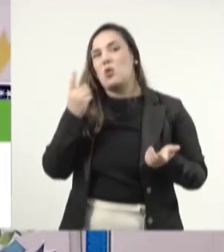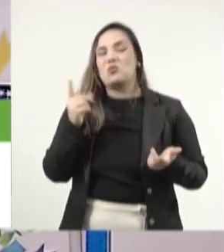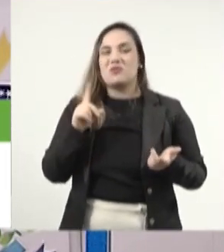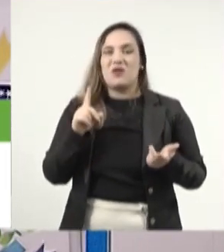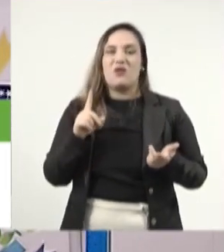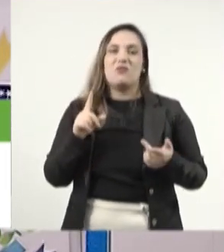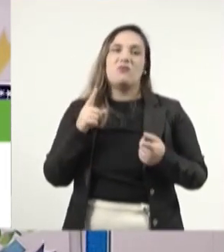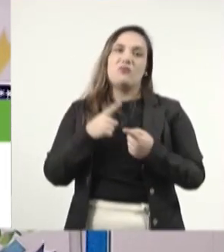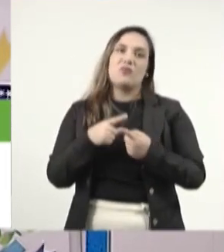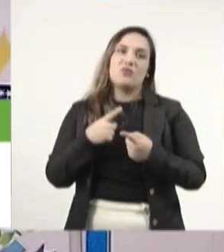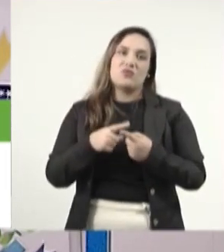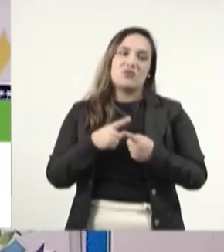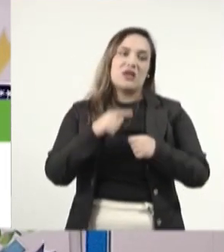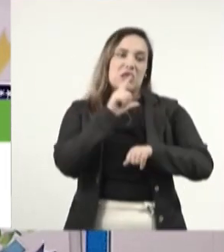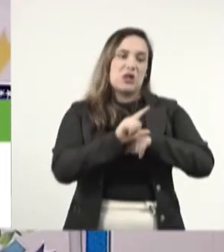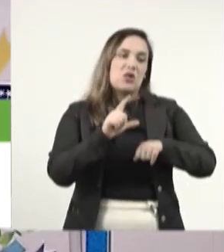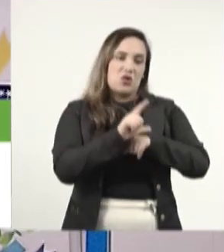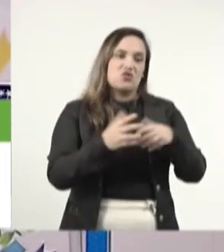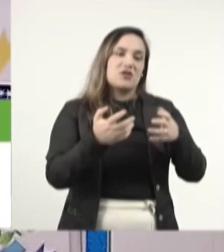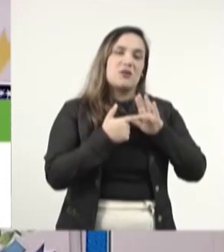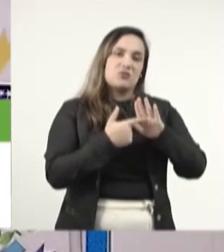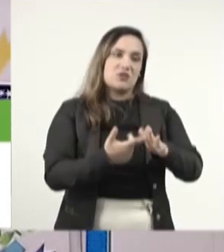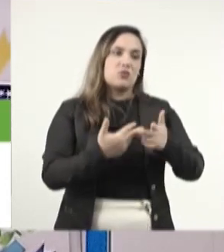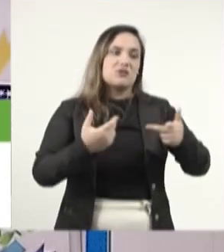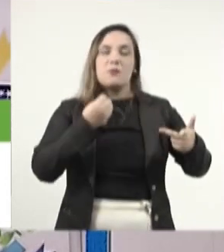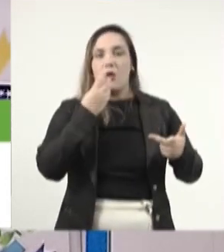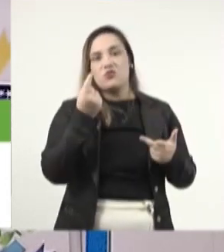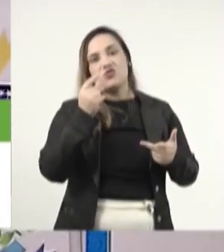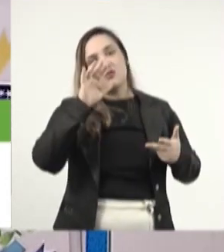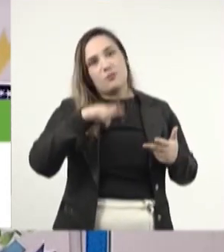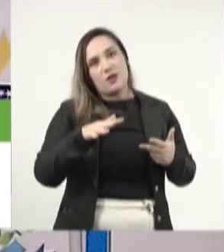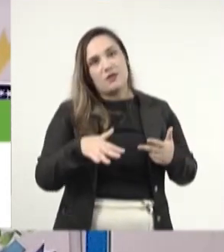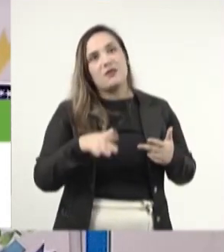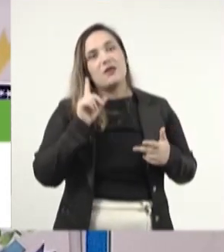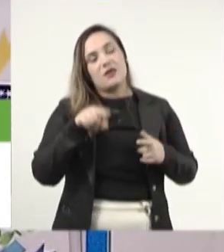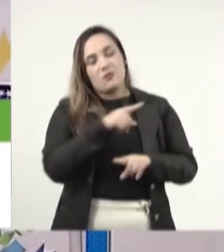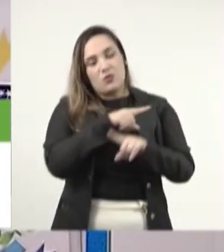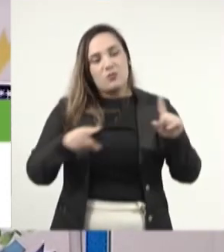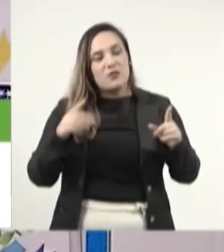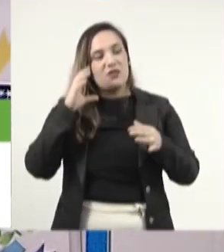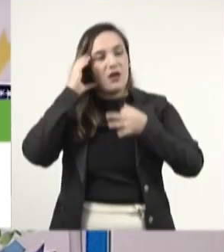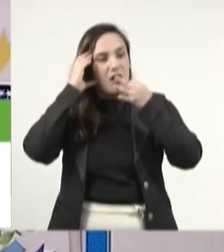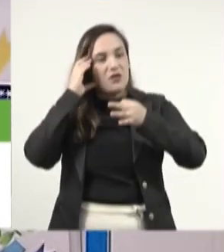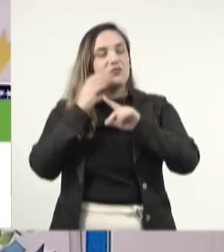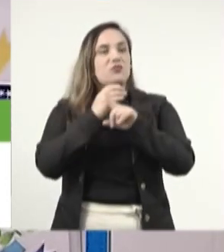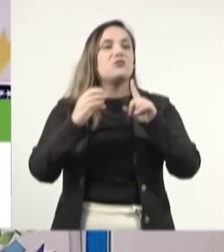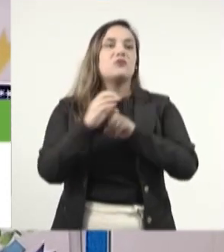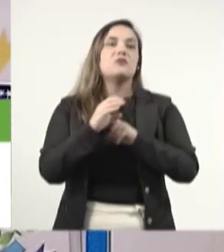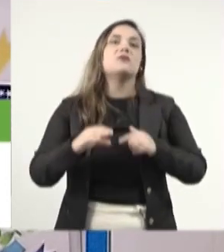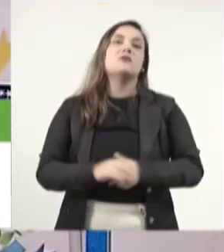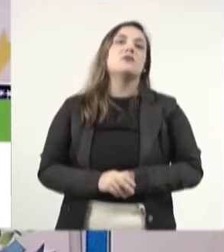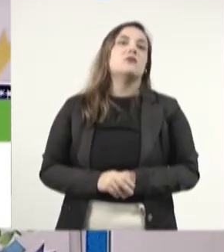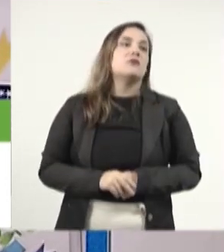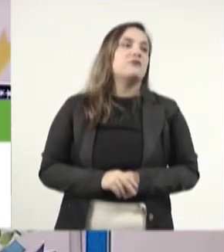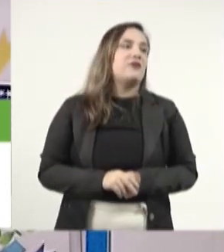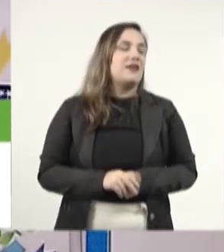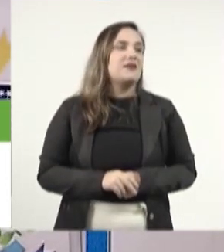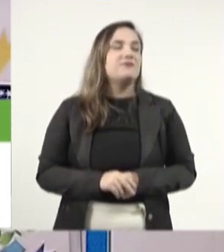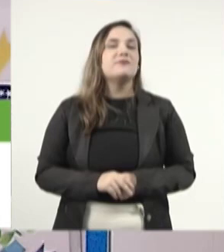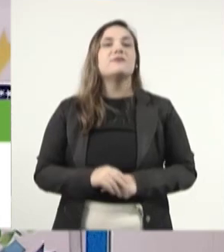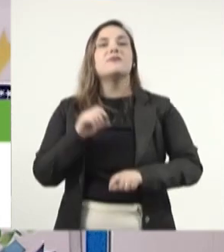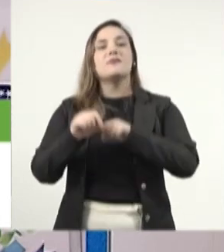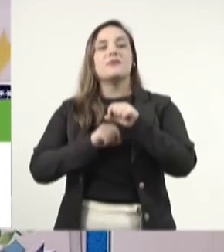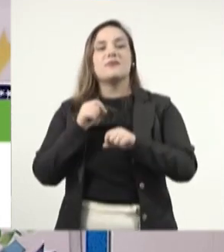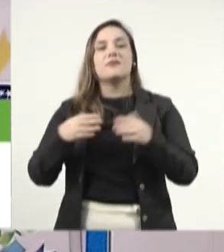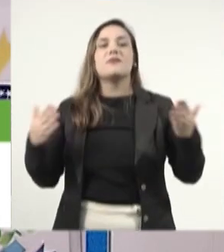próprio comércio, que prefere anunciar suas ofertas e promoções e tudo mais, o que é vedado nas rádios comunitárias, o Estado também pode entrar